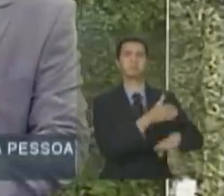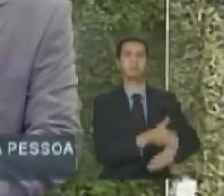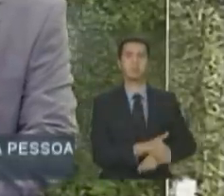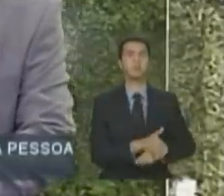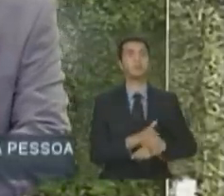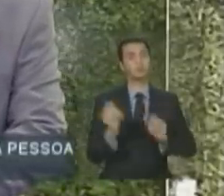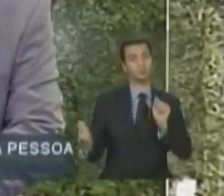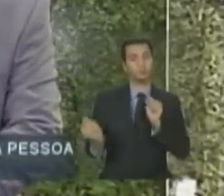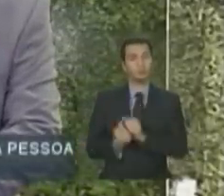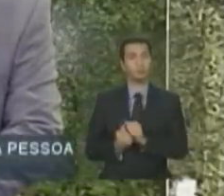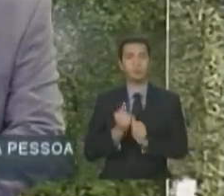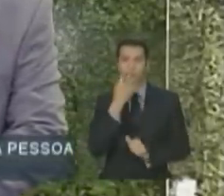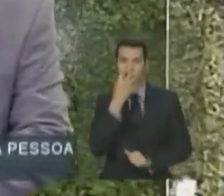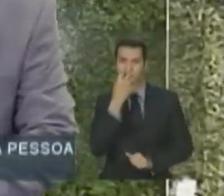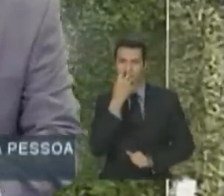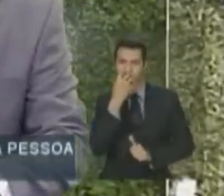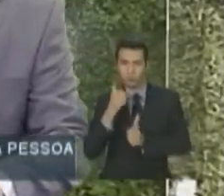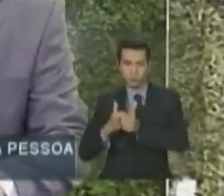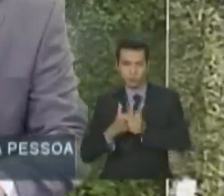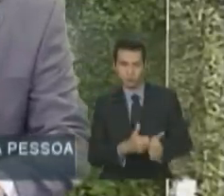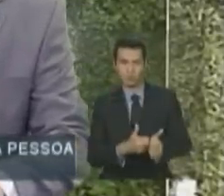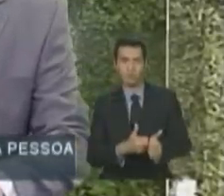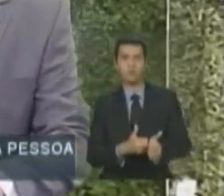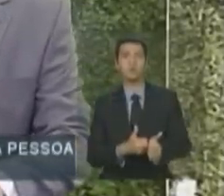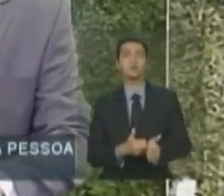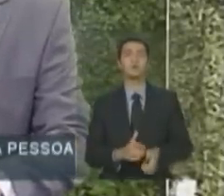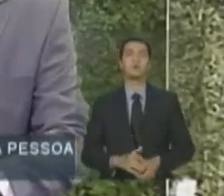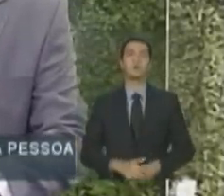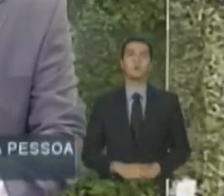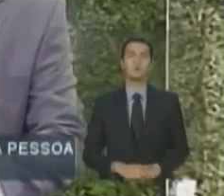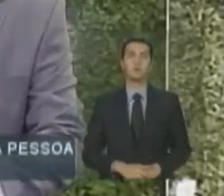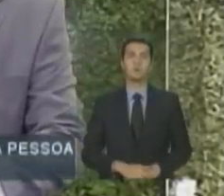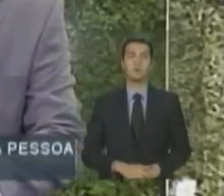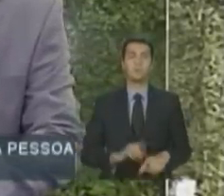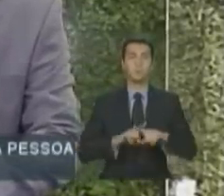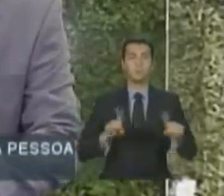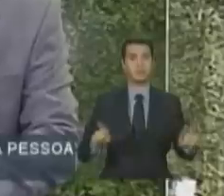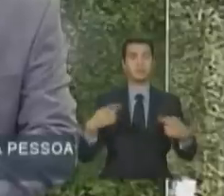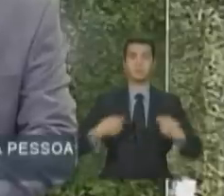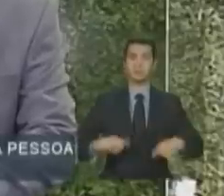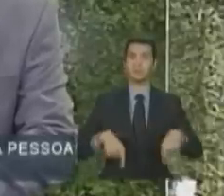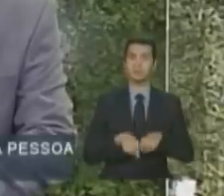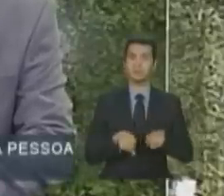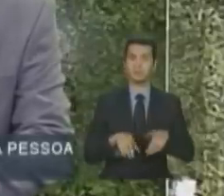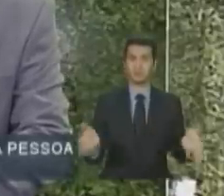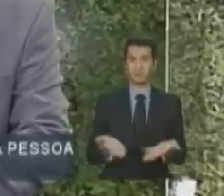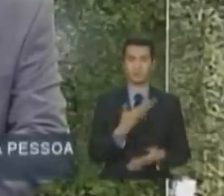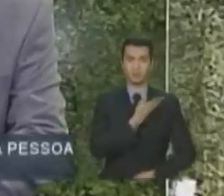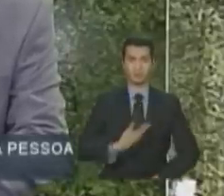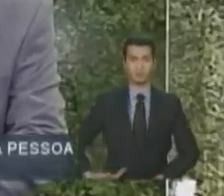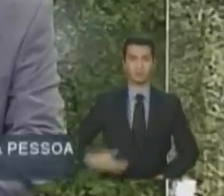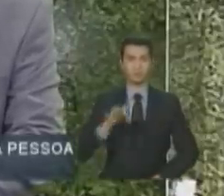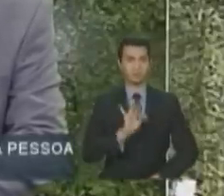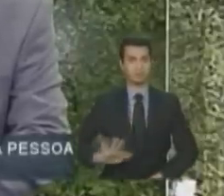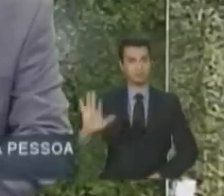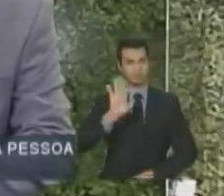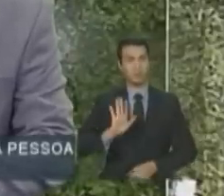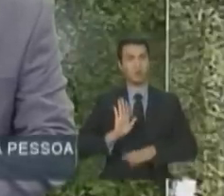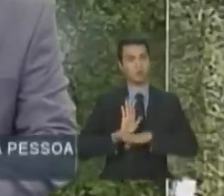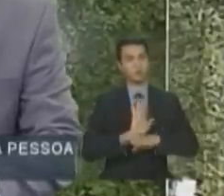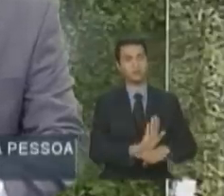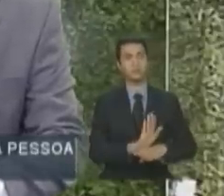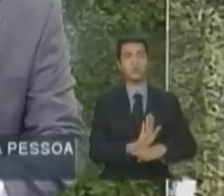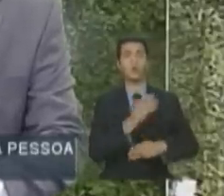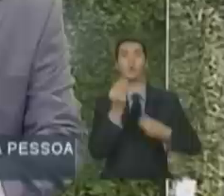cão-guia. Mas, no entanto, é importante também que o governo se preocupe com o fornecimento desses cães e